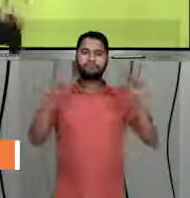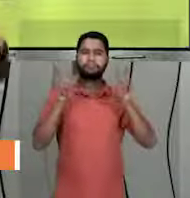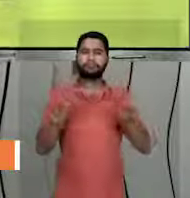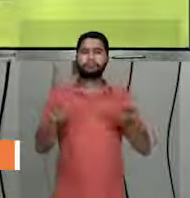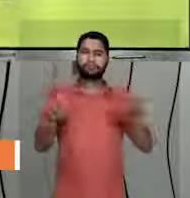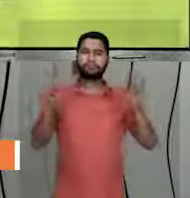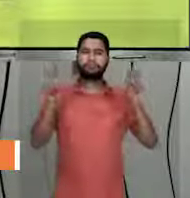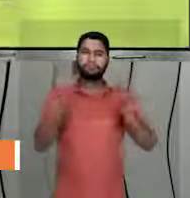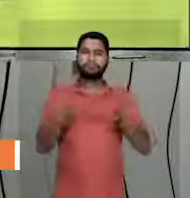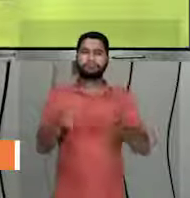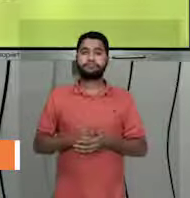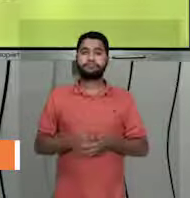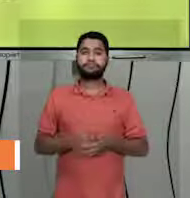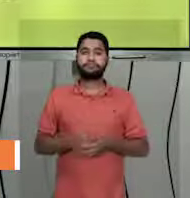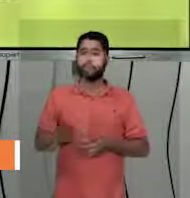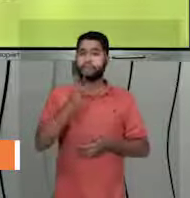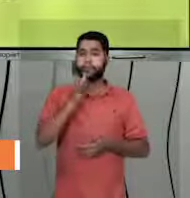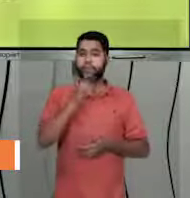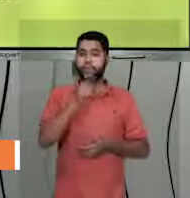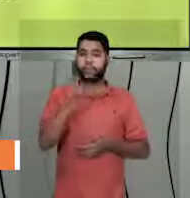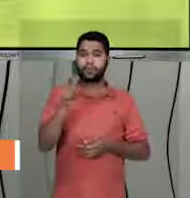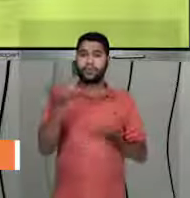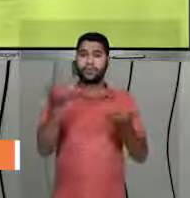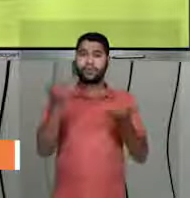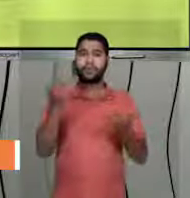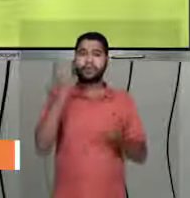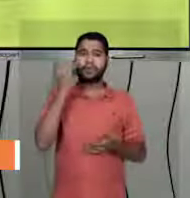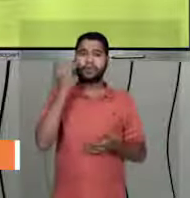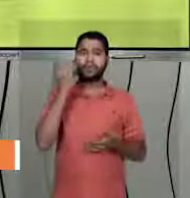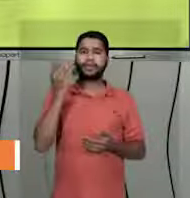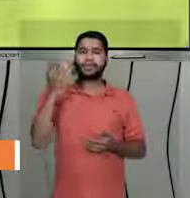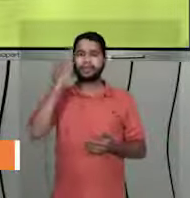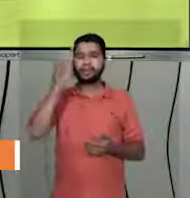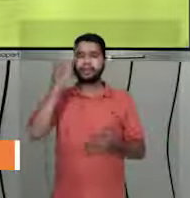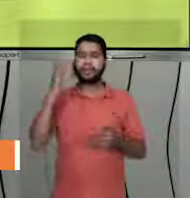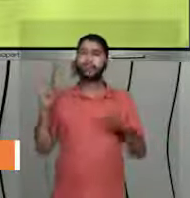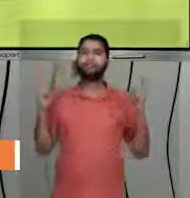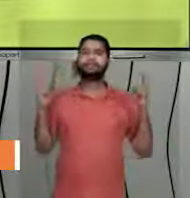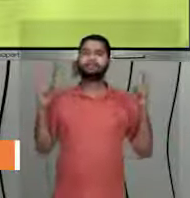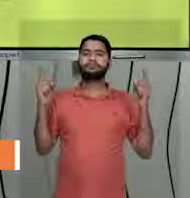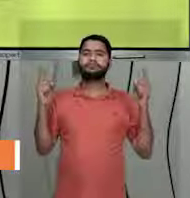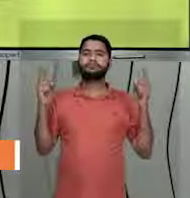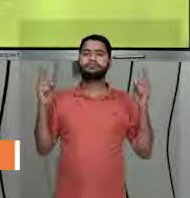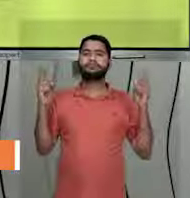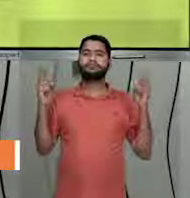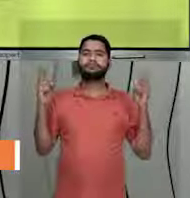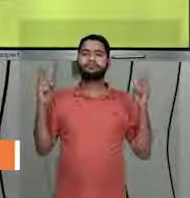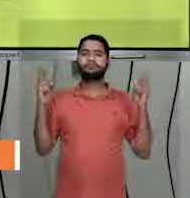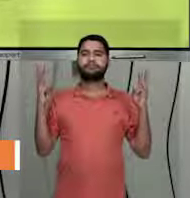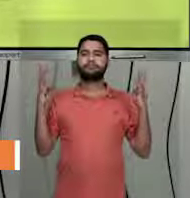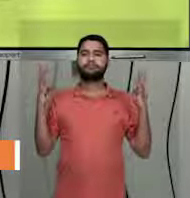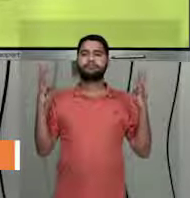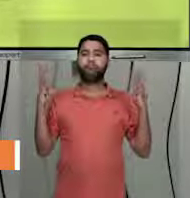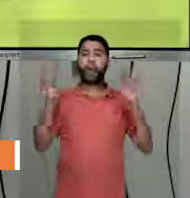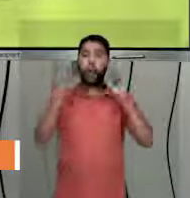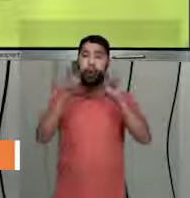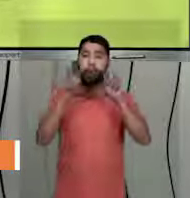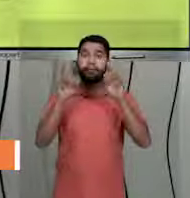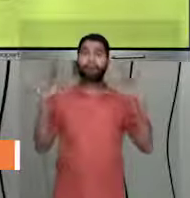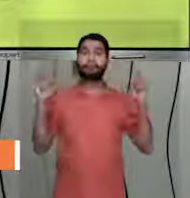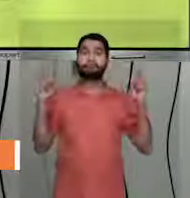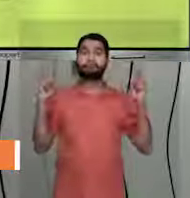outros carros assim. E, por exemplo, você aí, se você quiser fazer um teste aí, você sabe quantos dedos que você está sem ficar olhando para a mão. Então,